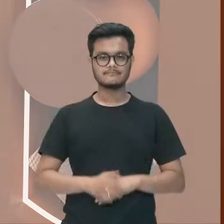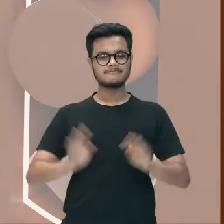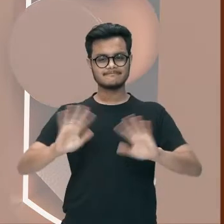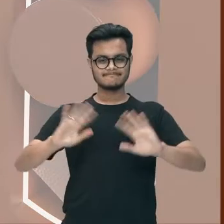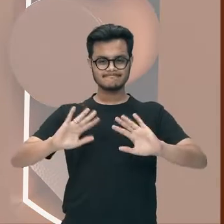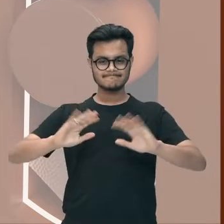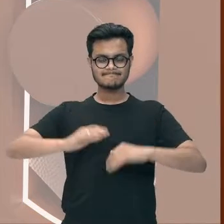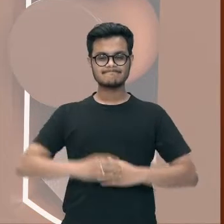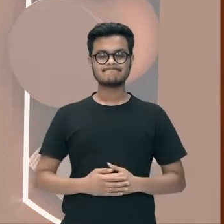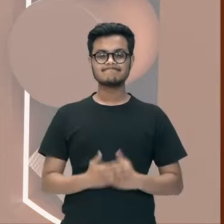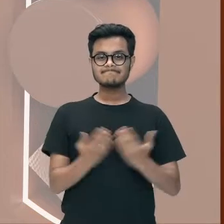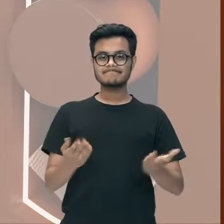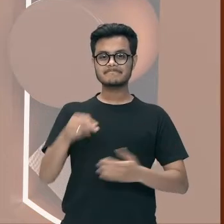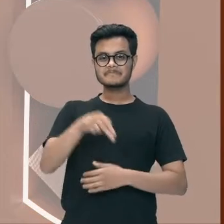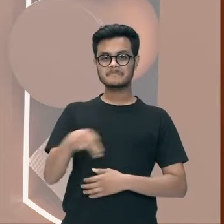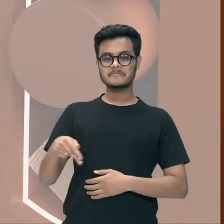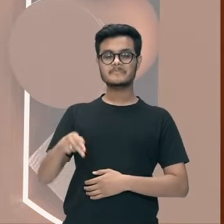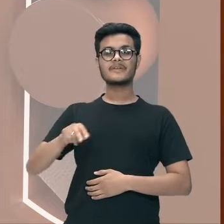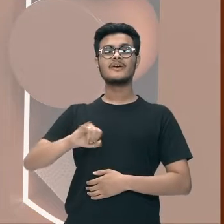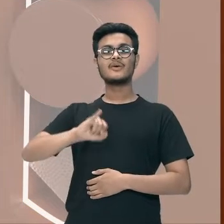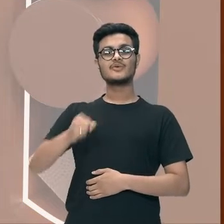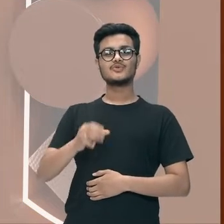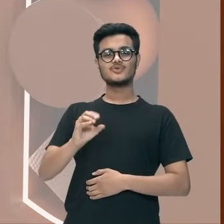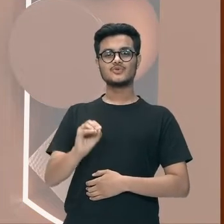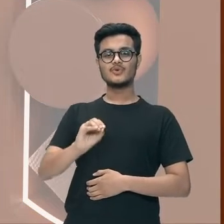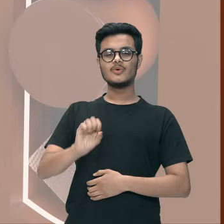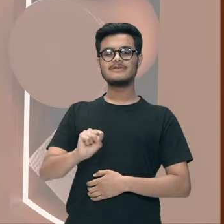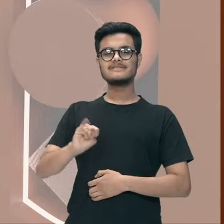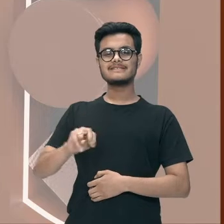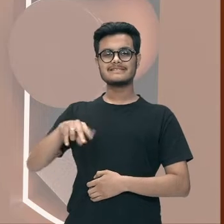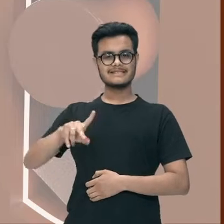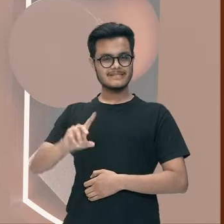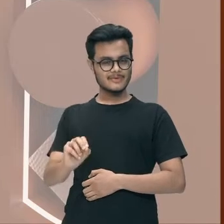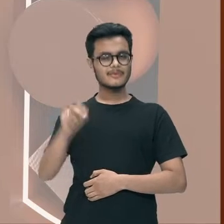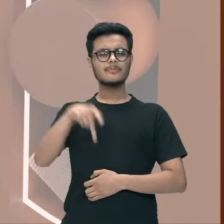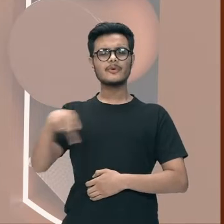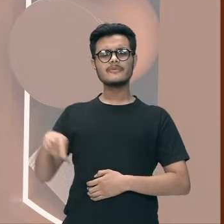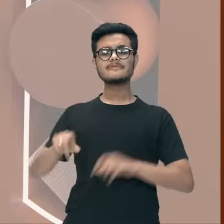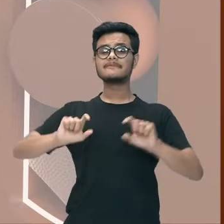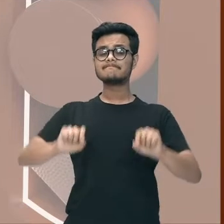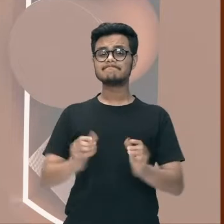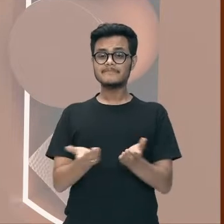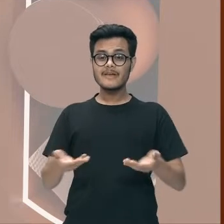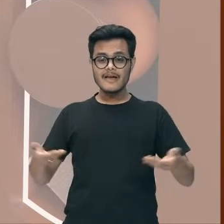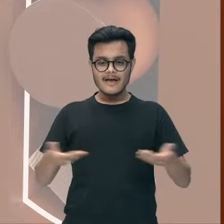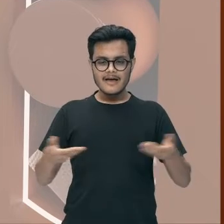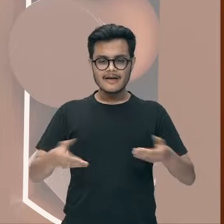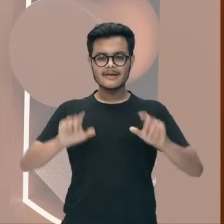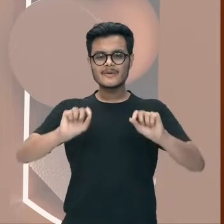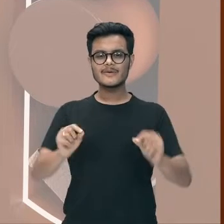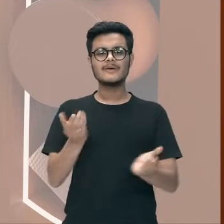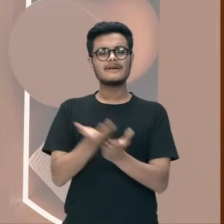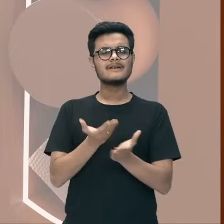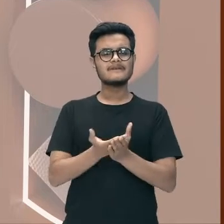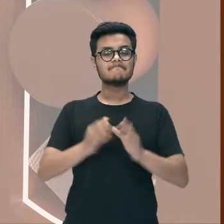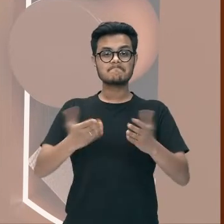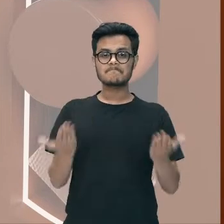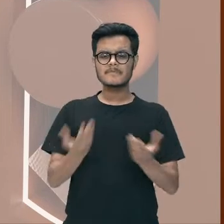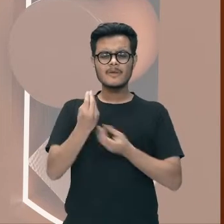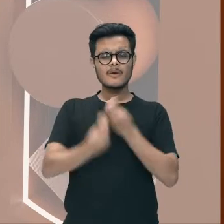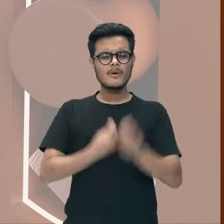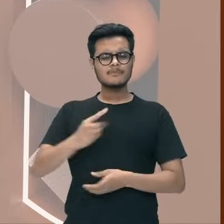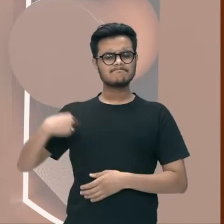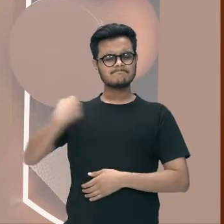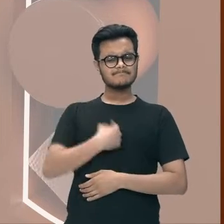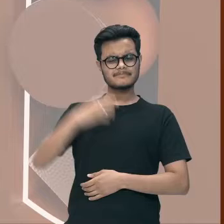Olá, eu sou o professor Josino Malagueta, estou aqui com vocês para fazer essa